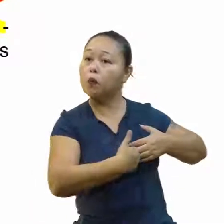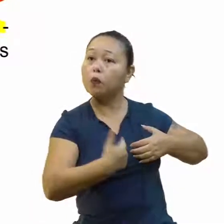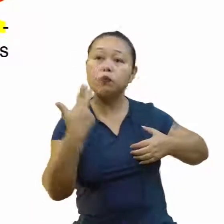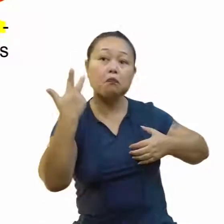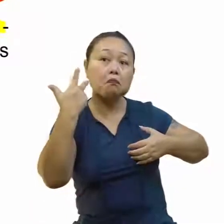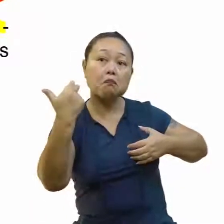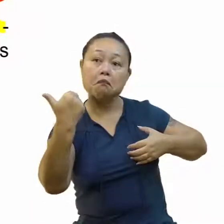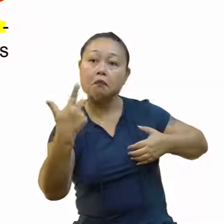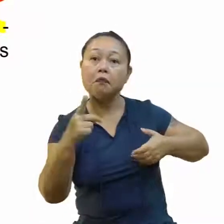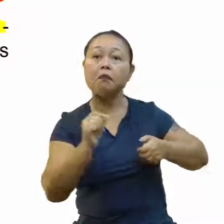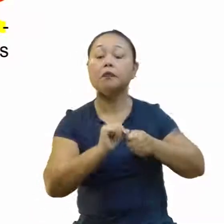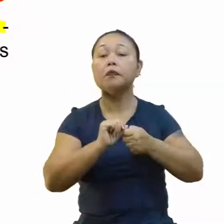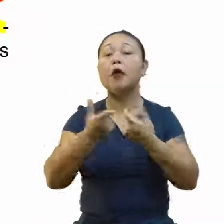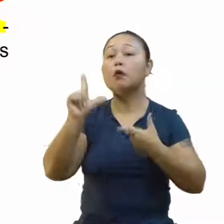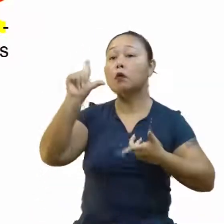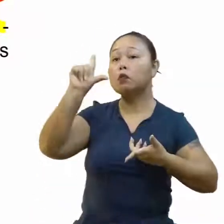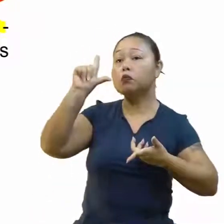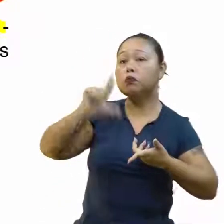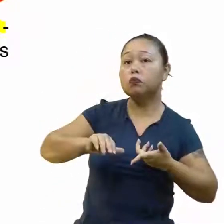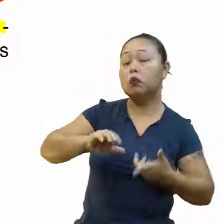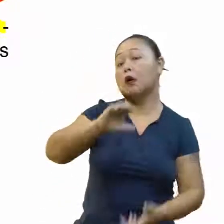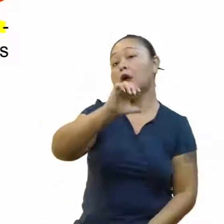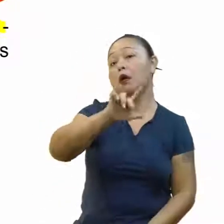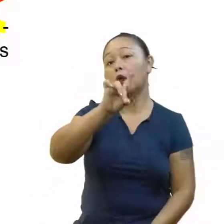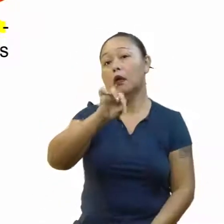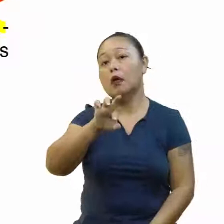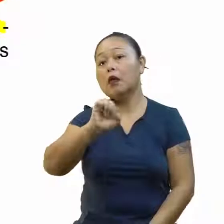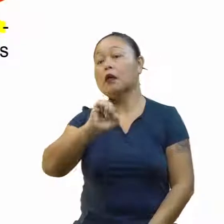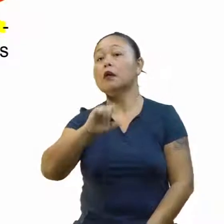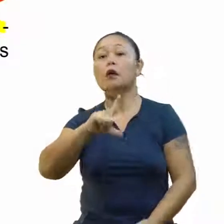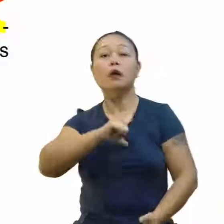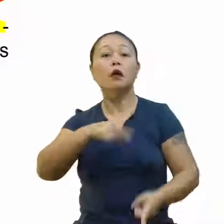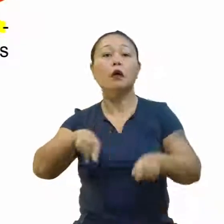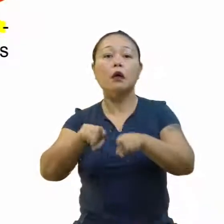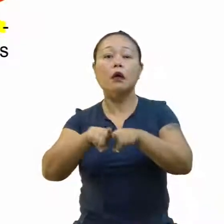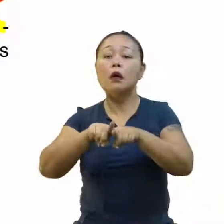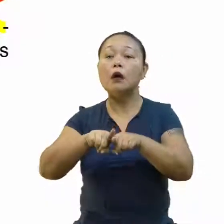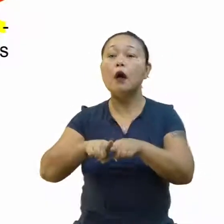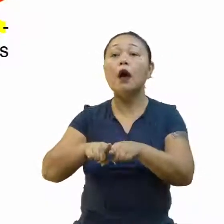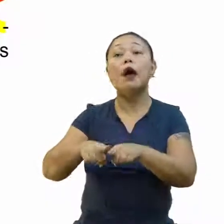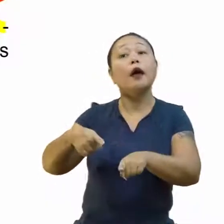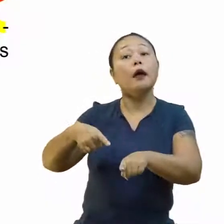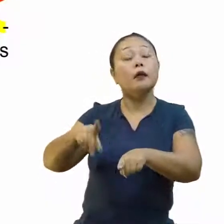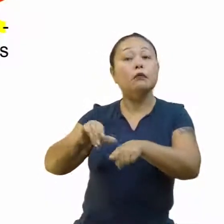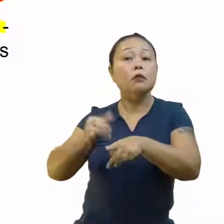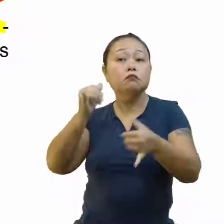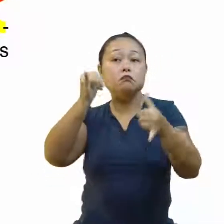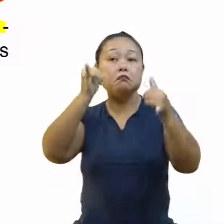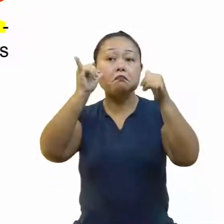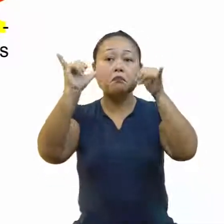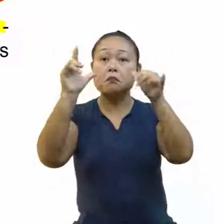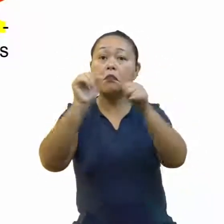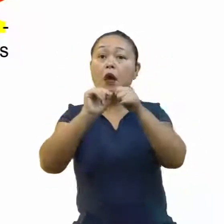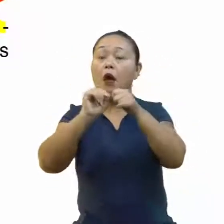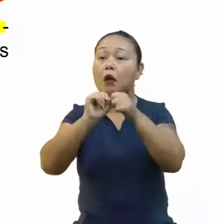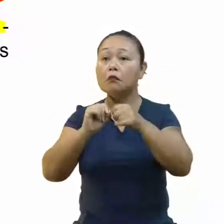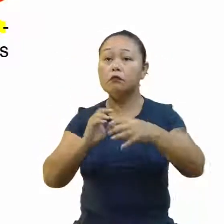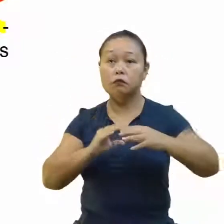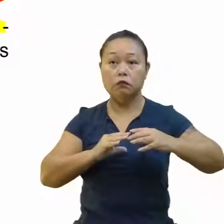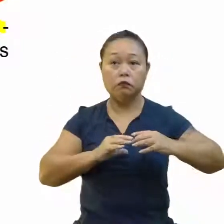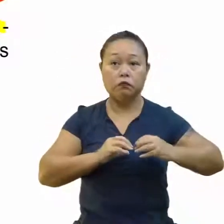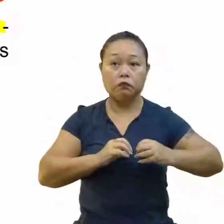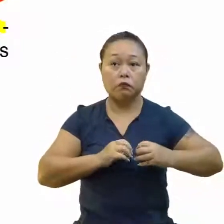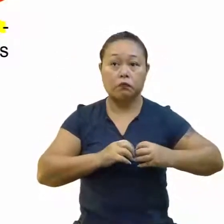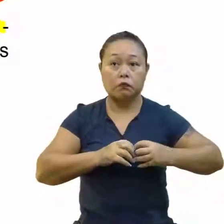A diminuição do colesterol e a ação anti-inflamatória. O exercício físico, ele